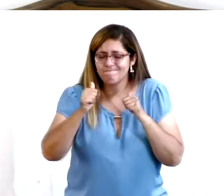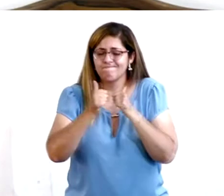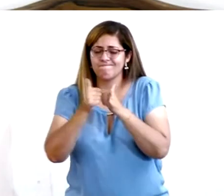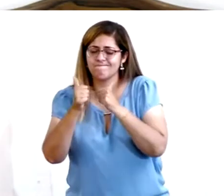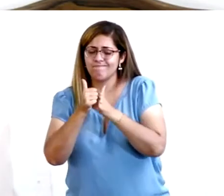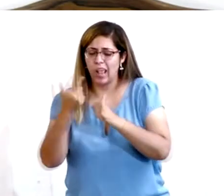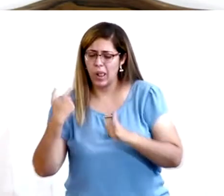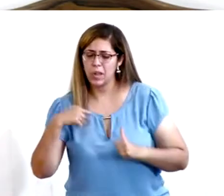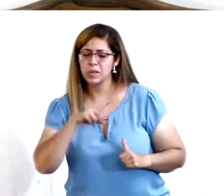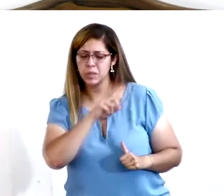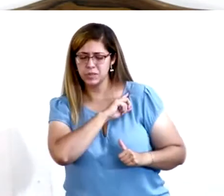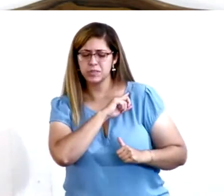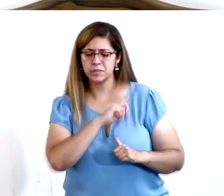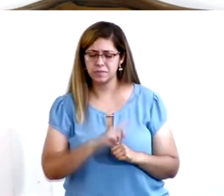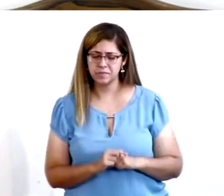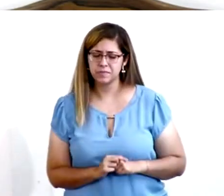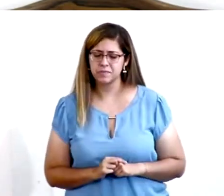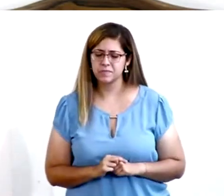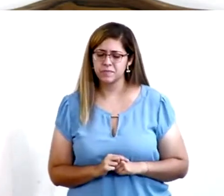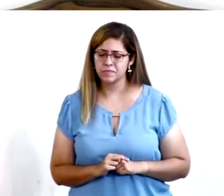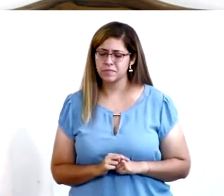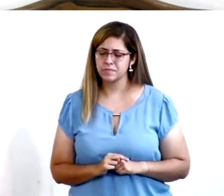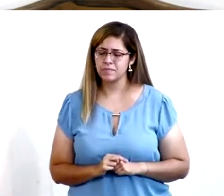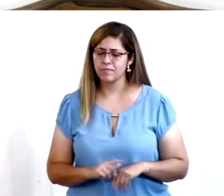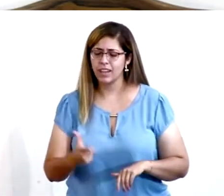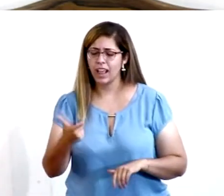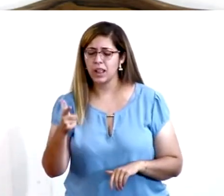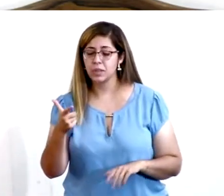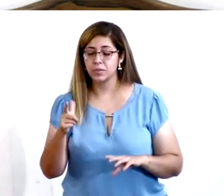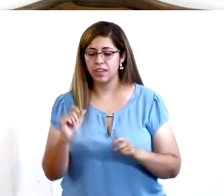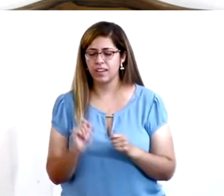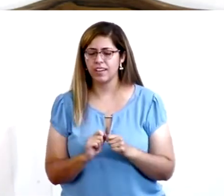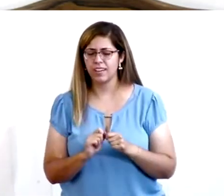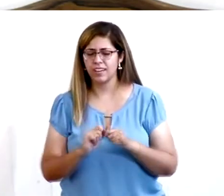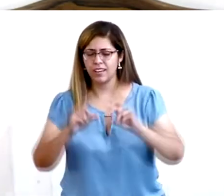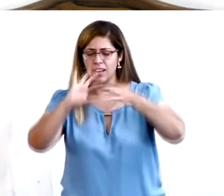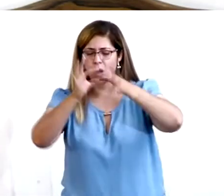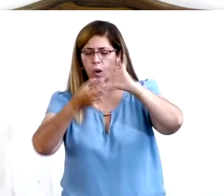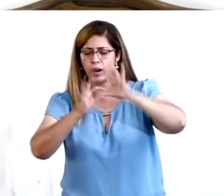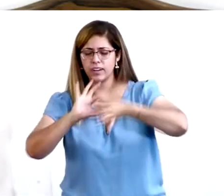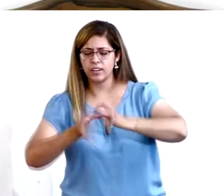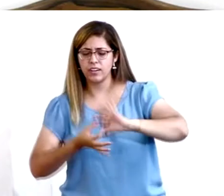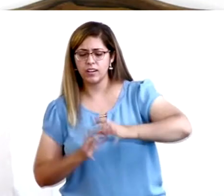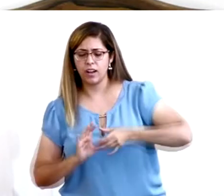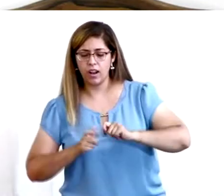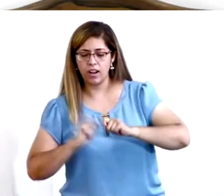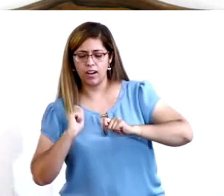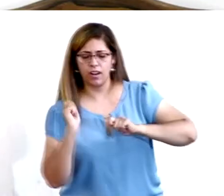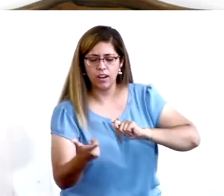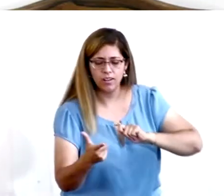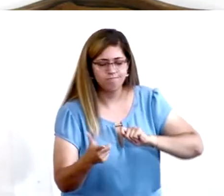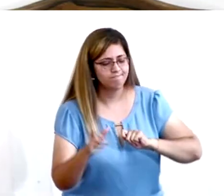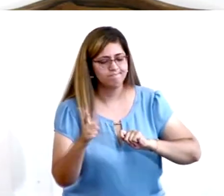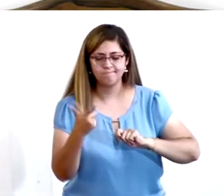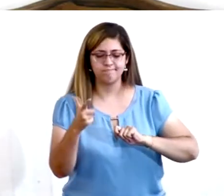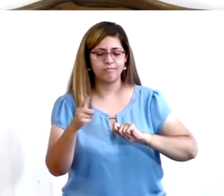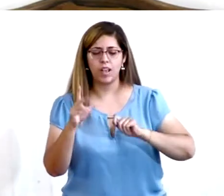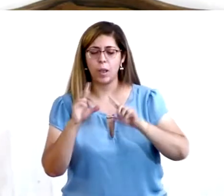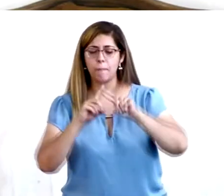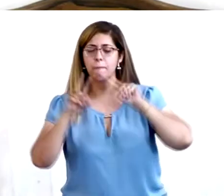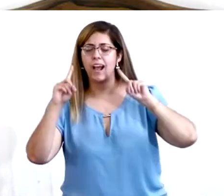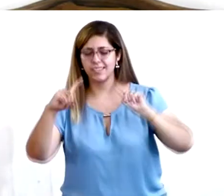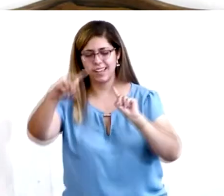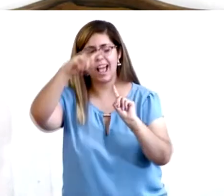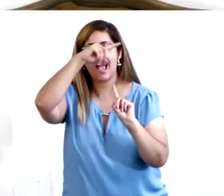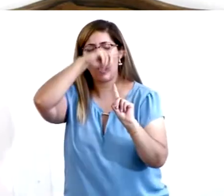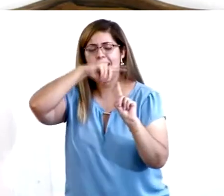pode colocar o pé ali. Não é uma corda, não é um fio, é a cruz segura da